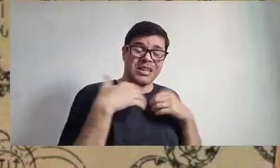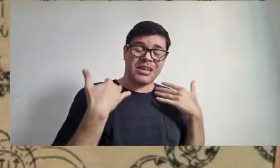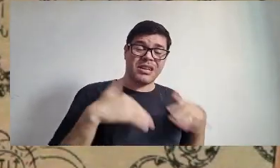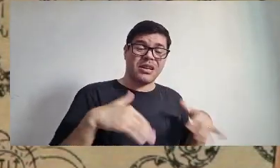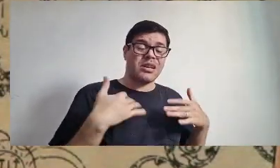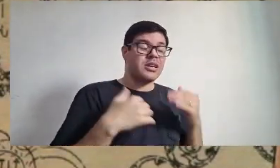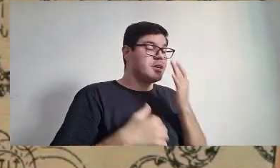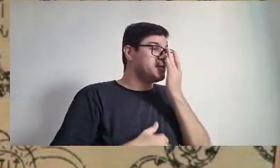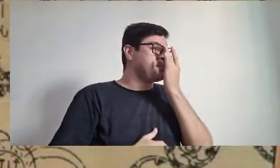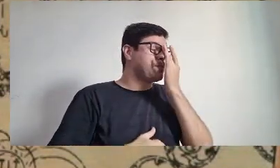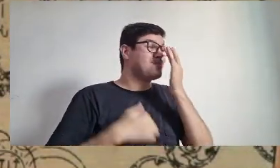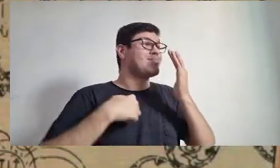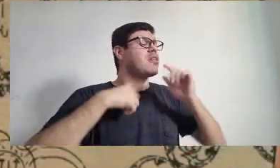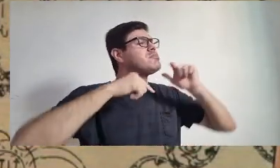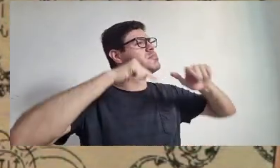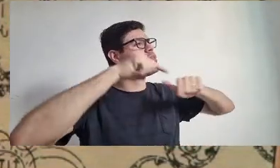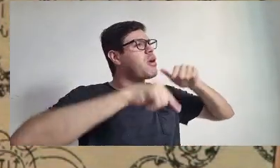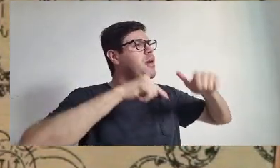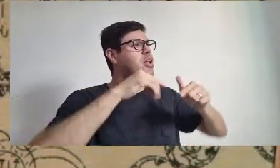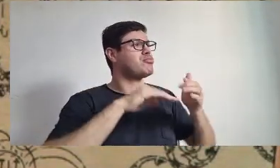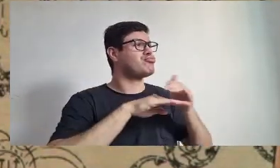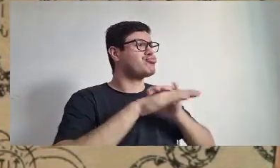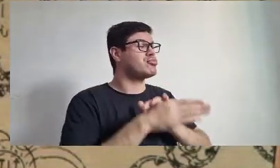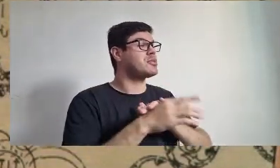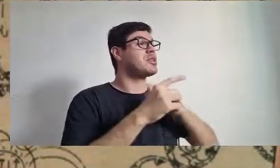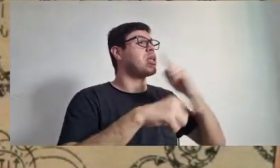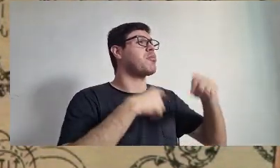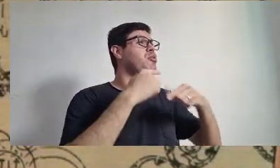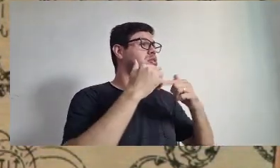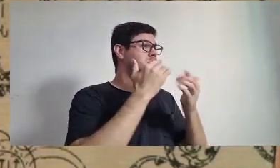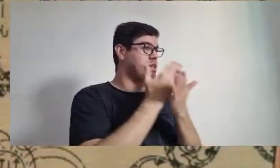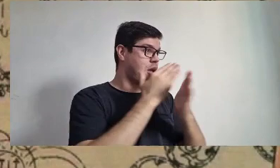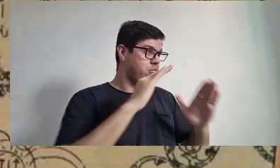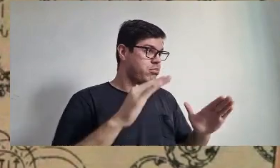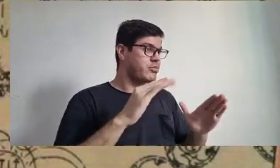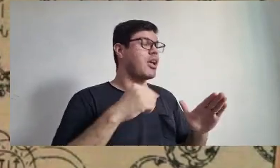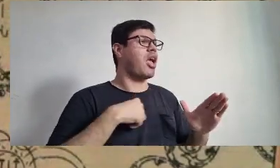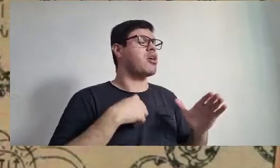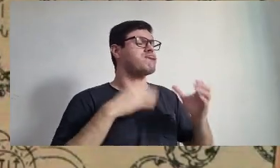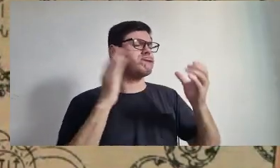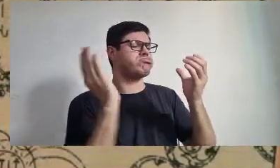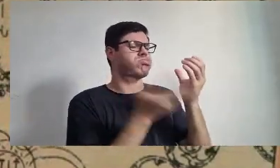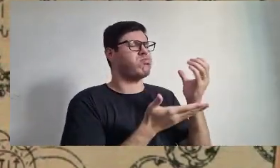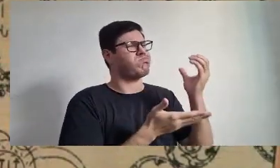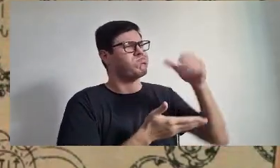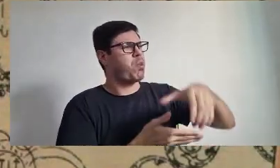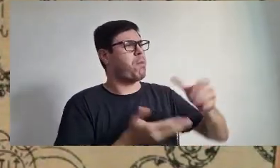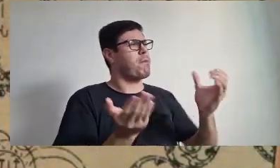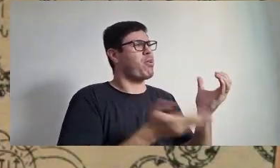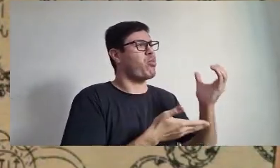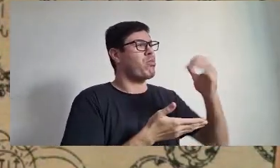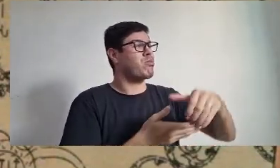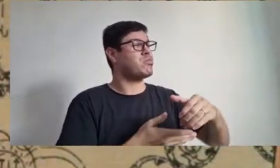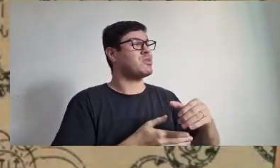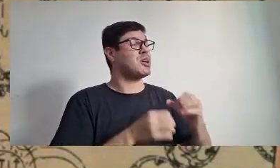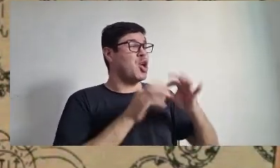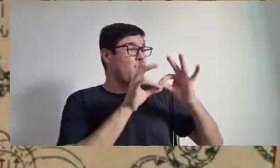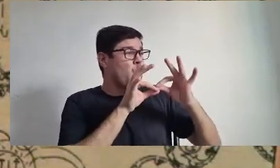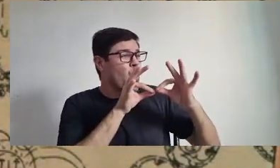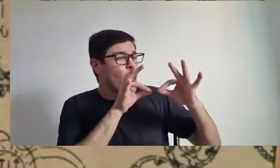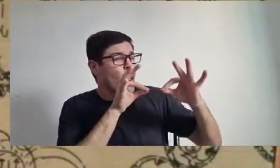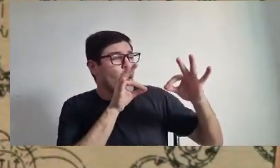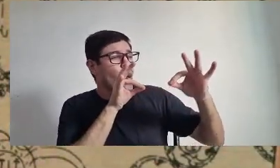que ir trabalhar. Aí terminou aquele serviço, aí eu trabalhava de Boia Fria, mas eu andava 8 quilômetros todos os dias,